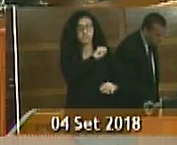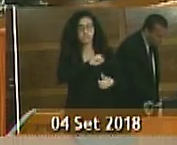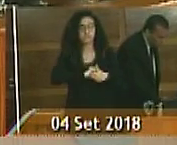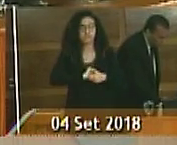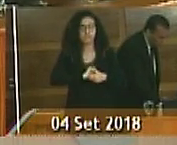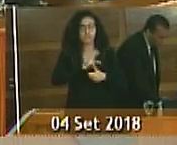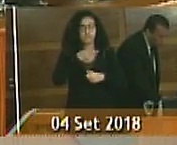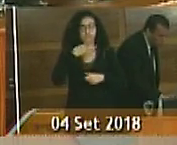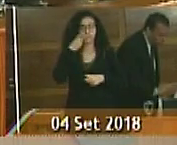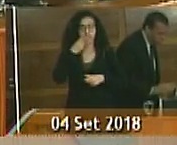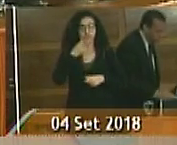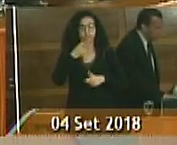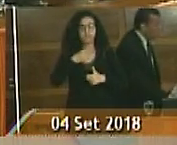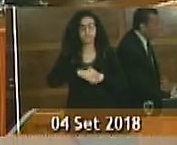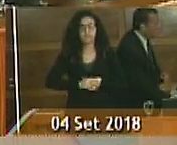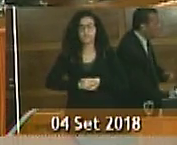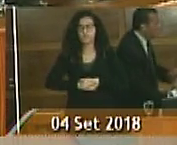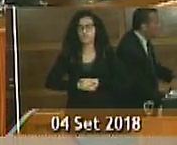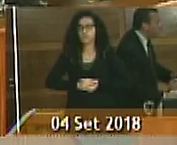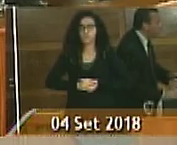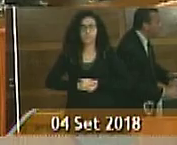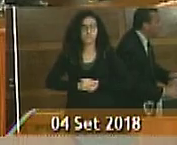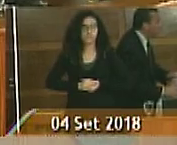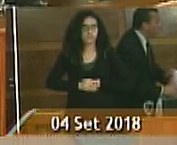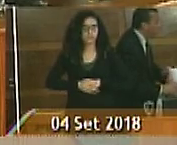38/2017, de sua autoria.